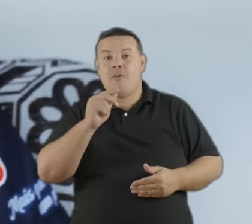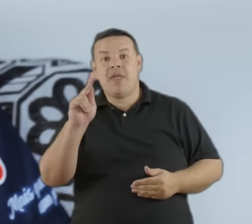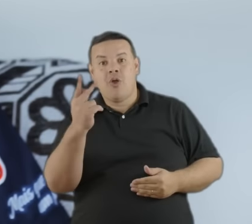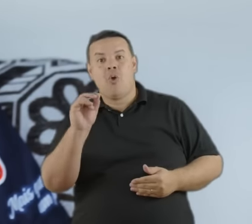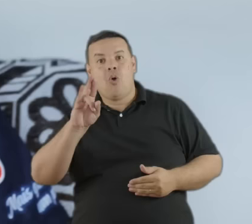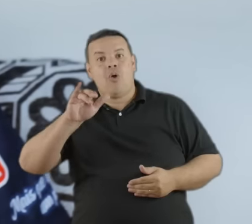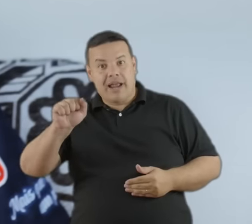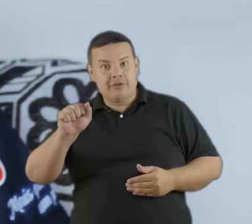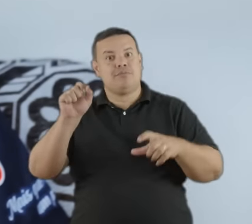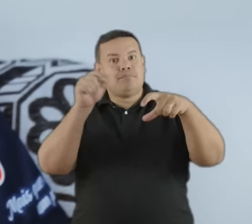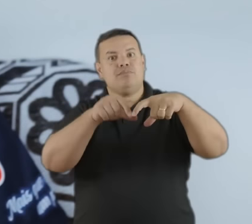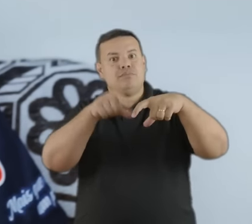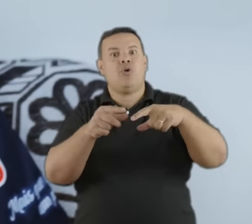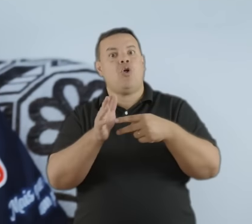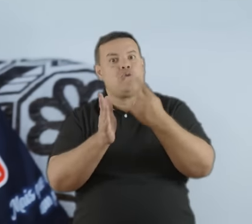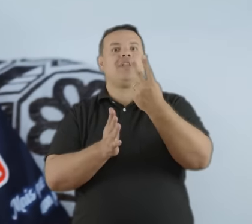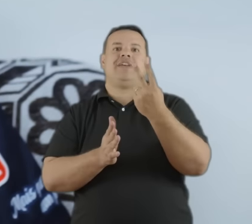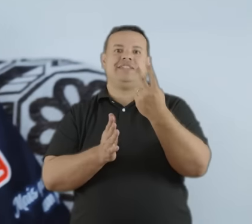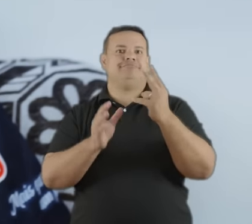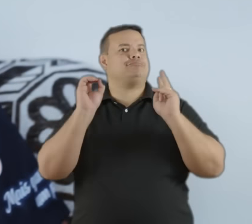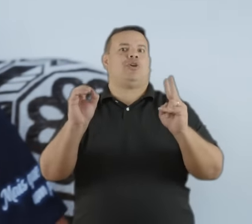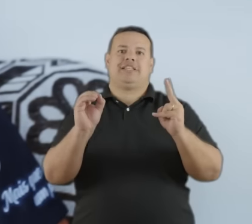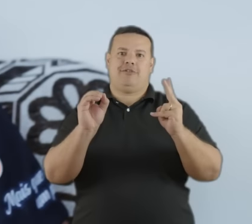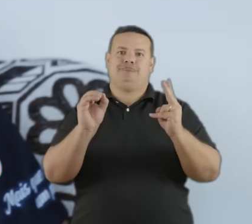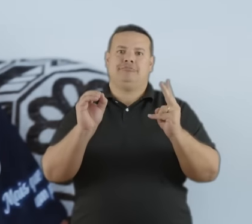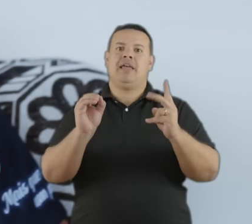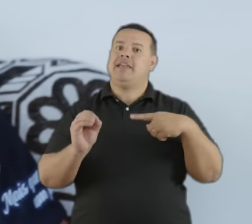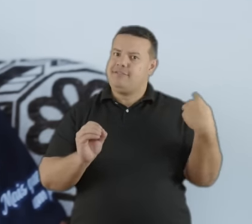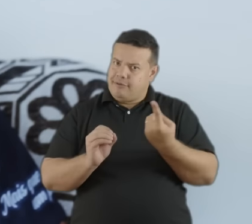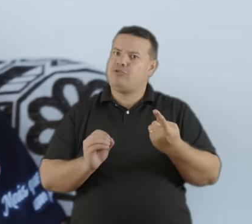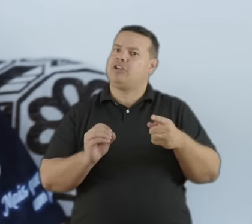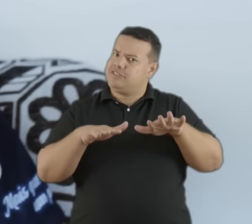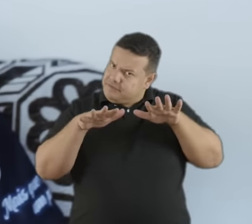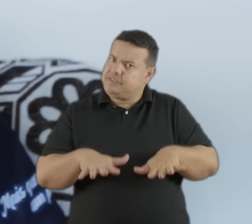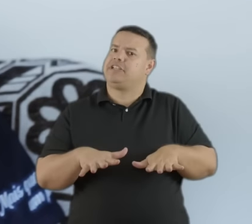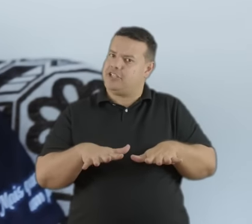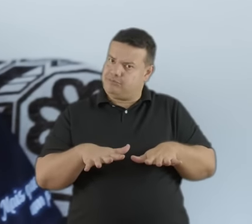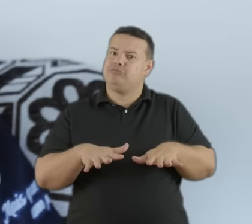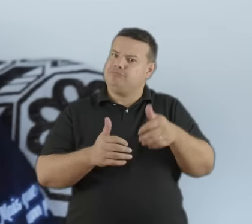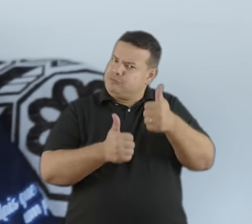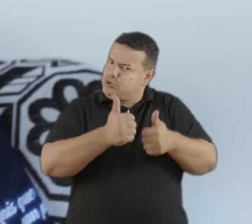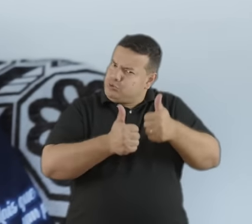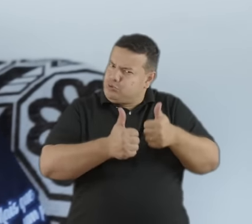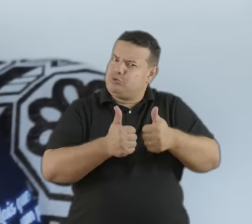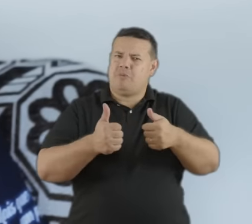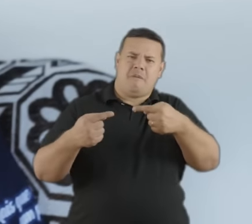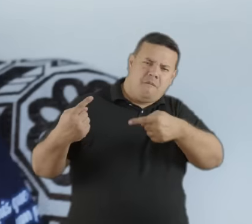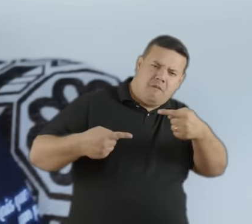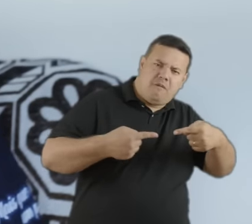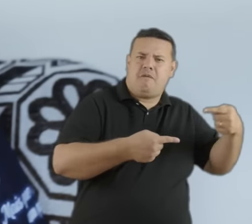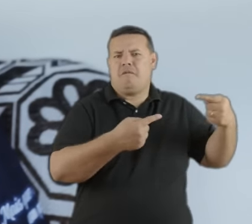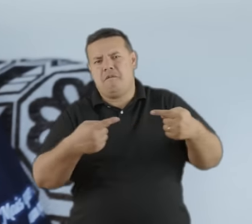2-0. Aí depois ele... Aí nós mandamos, aí ficamos... Foi um jogo duro agora, era